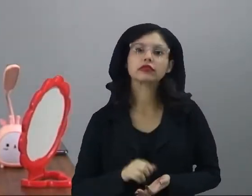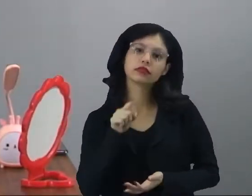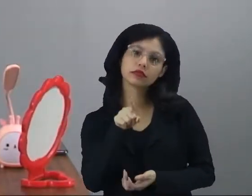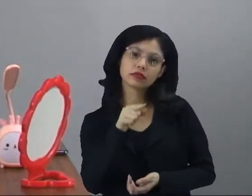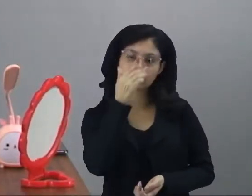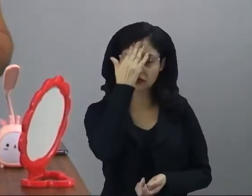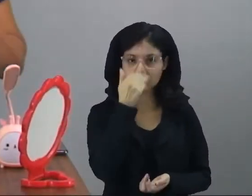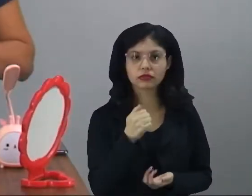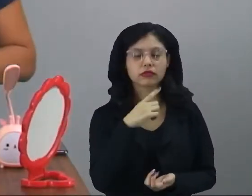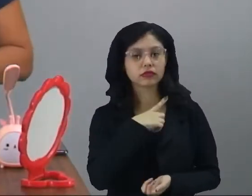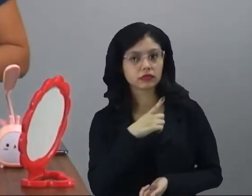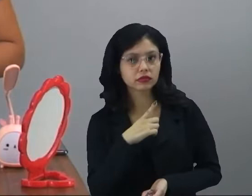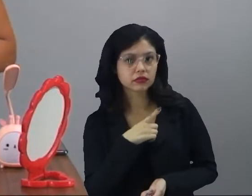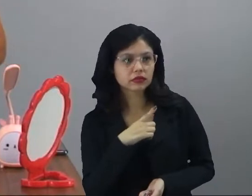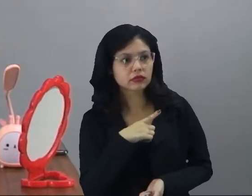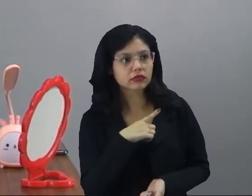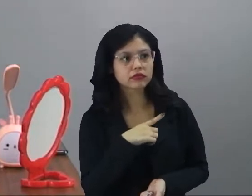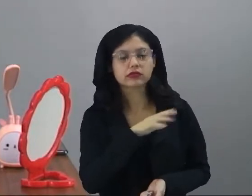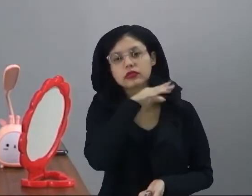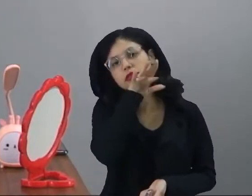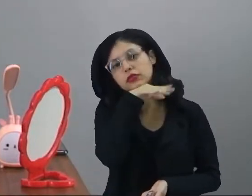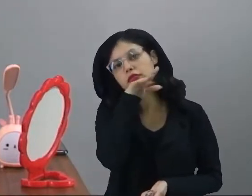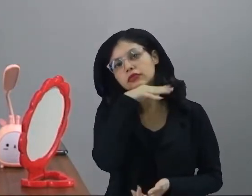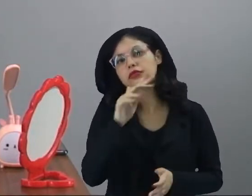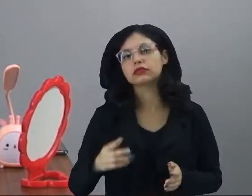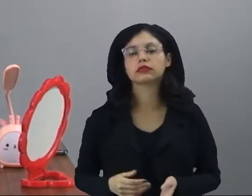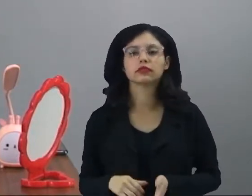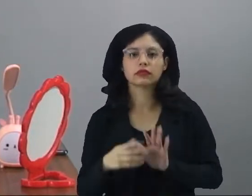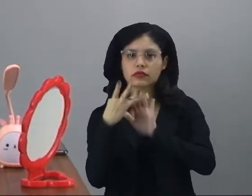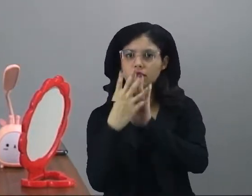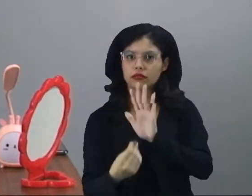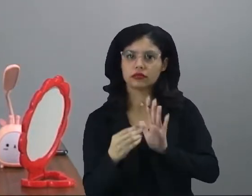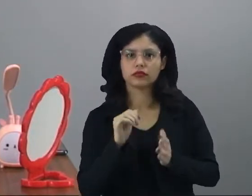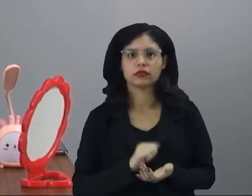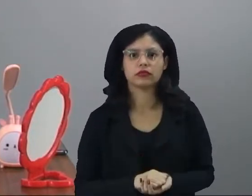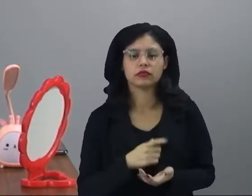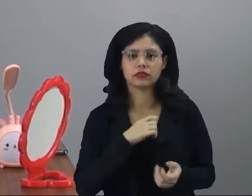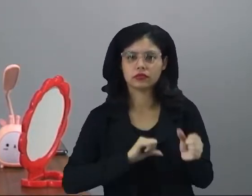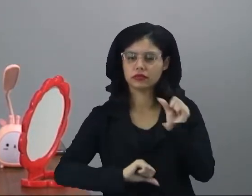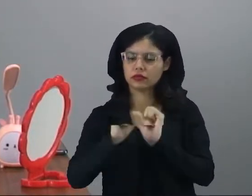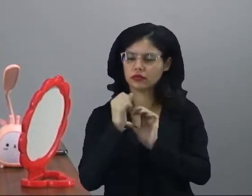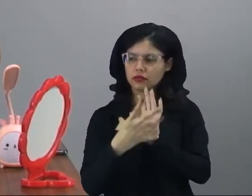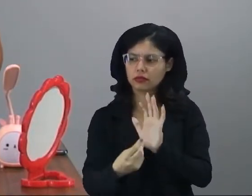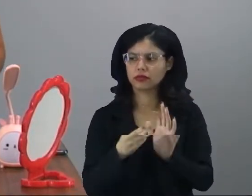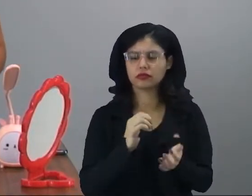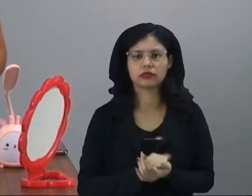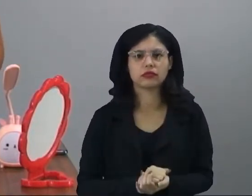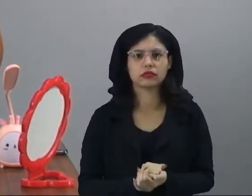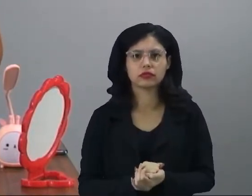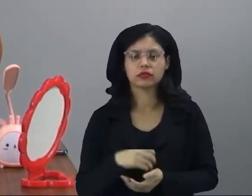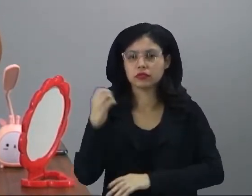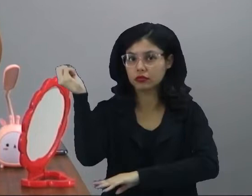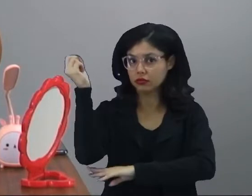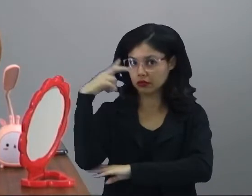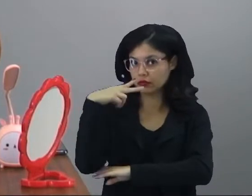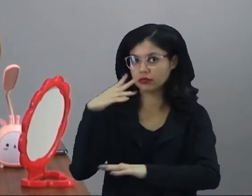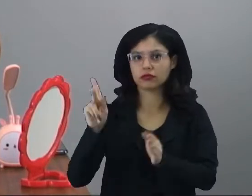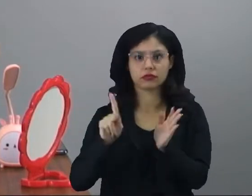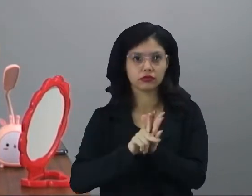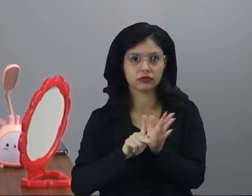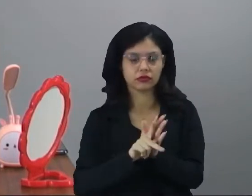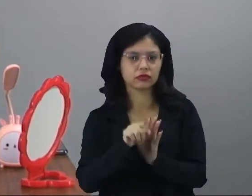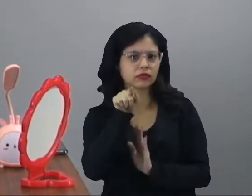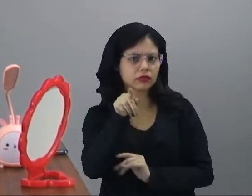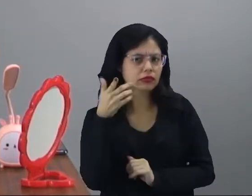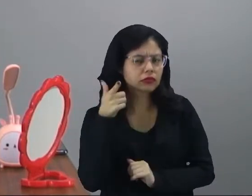Vocês sabiam que existe um animal que reflete, que transmite, aliás, uma luz própria?